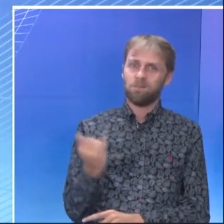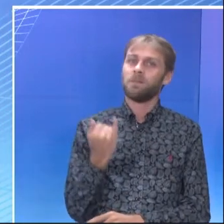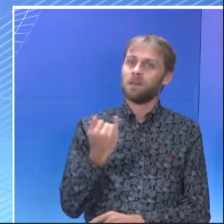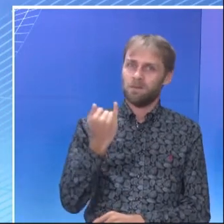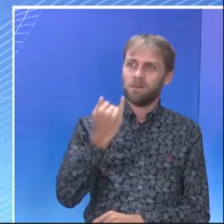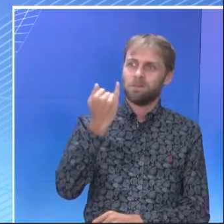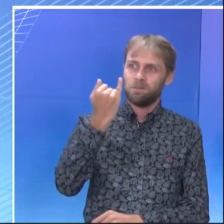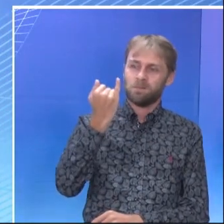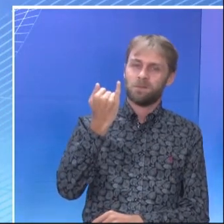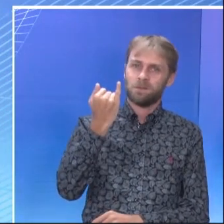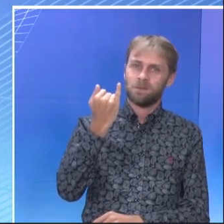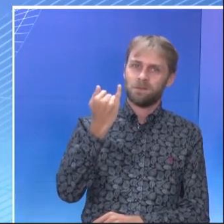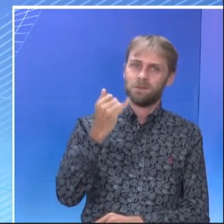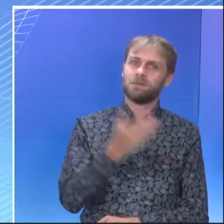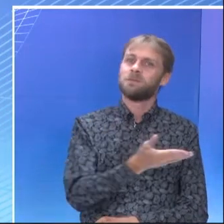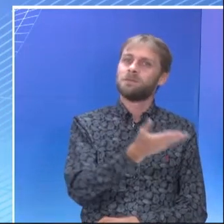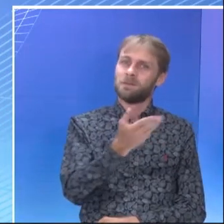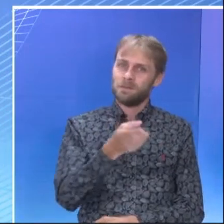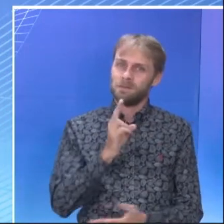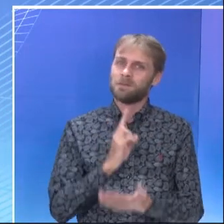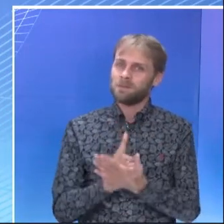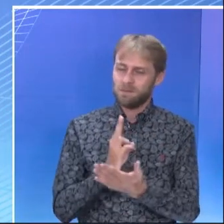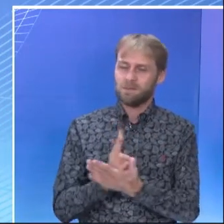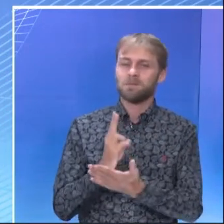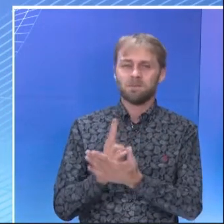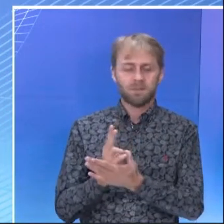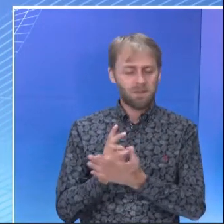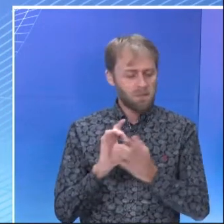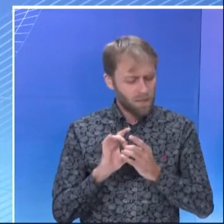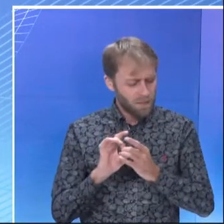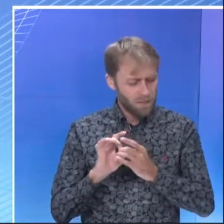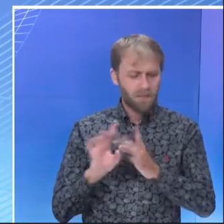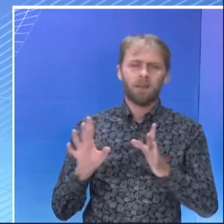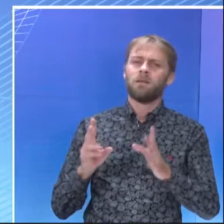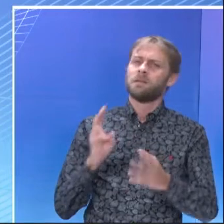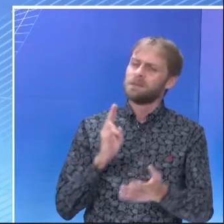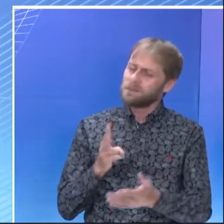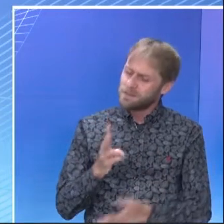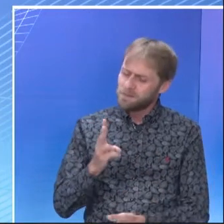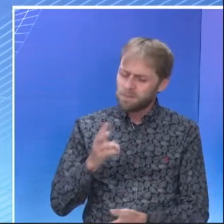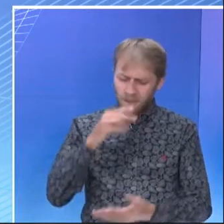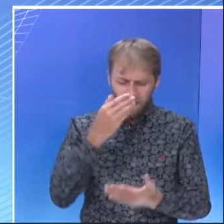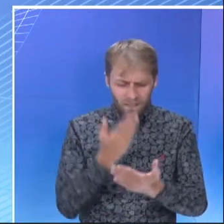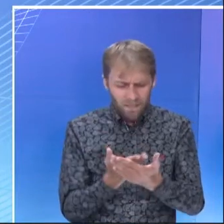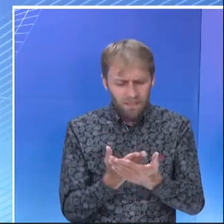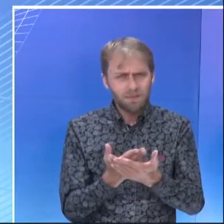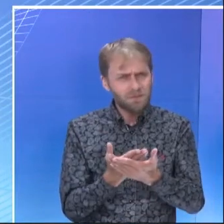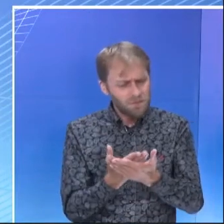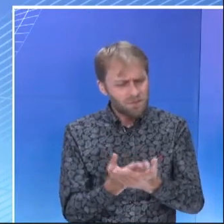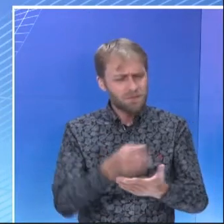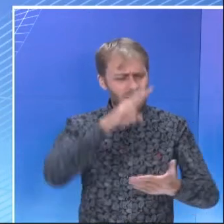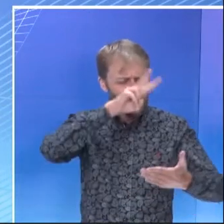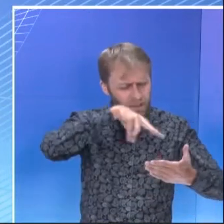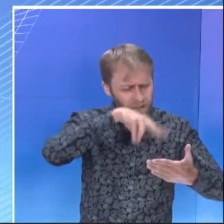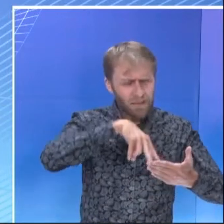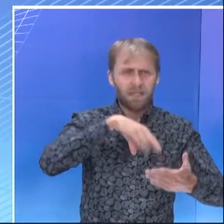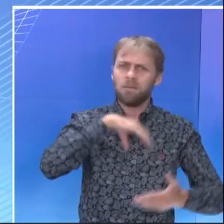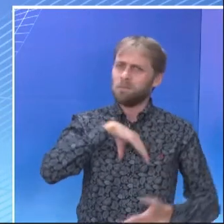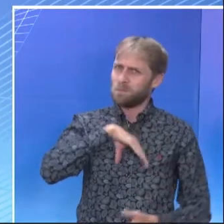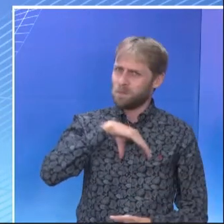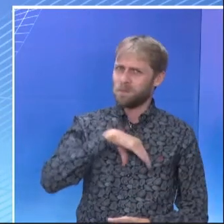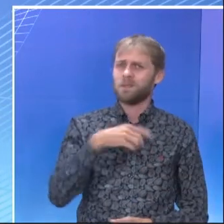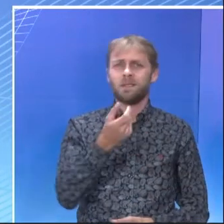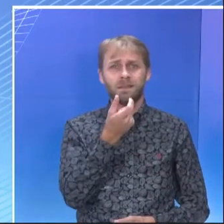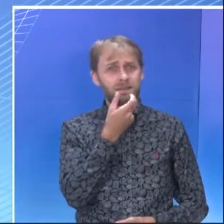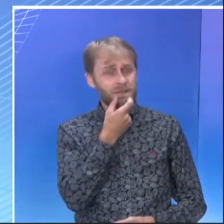importante que você esteja sempre disposto e esteja sempre lendo, seja em português, em inglês. É bom também ler em